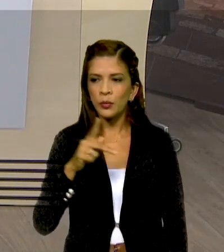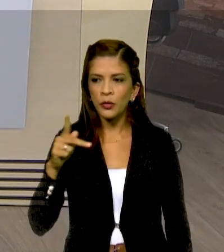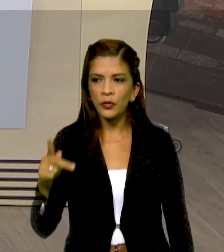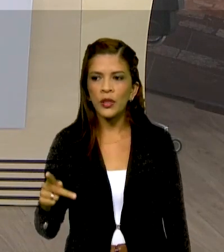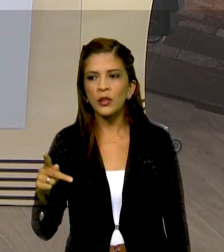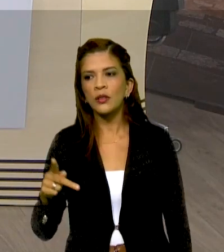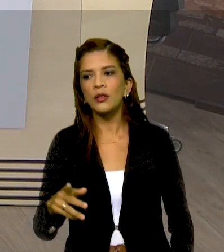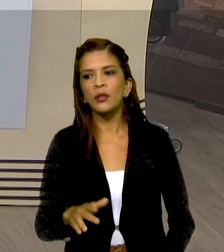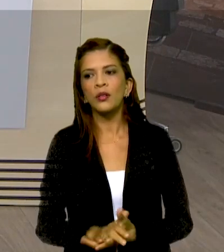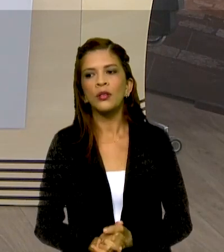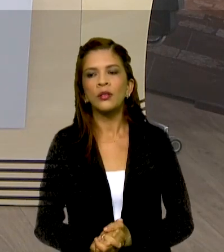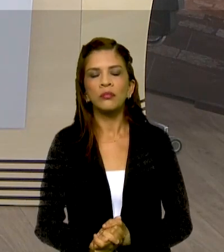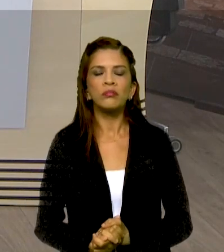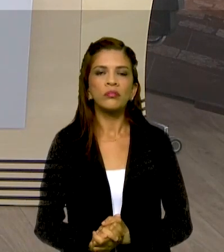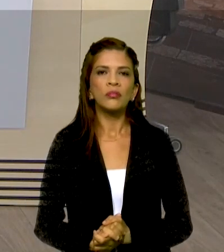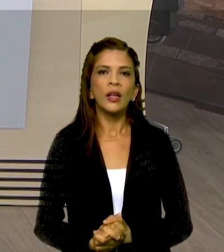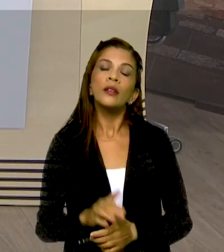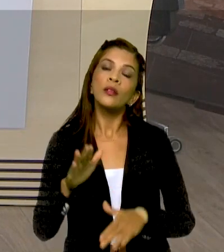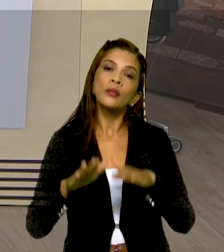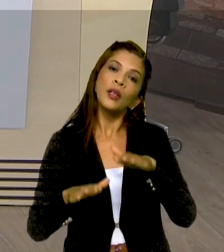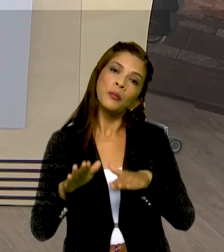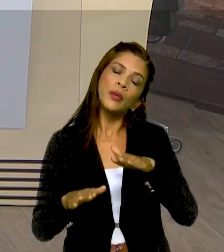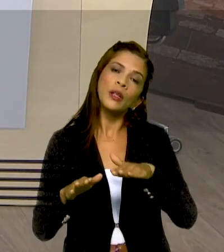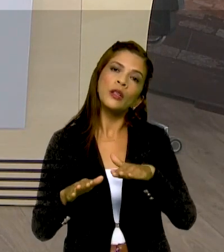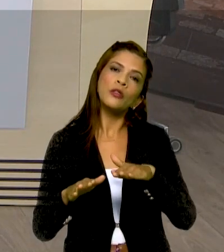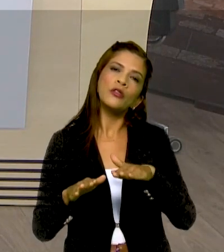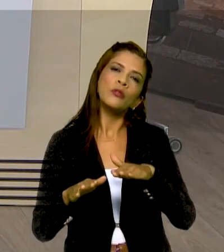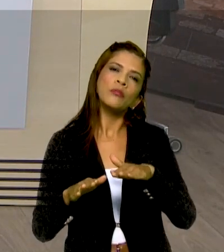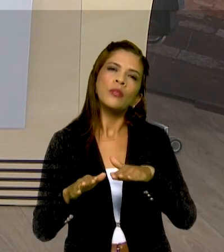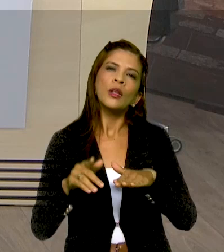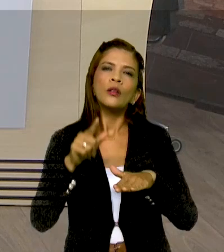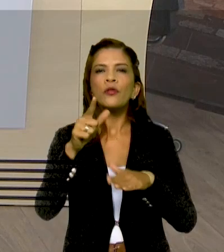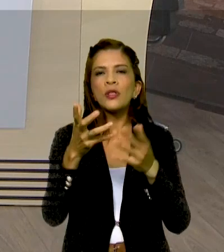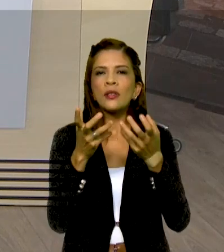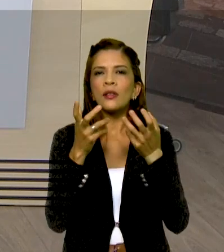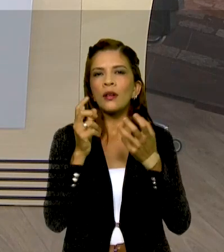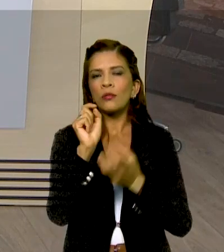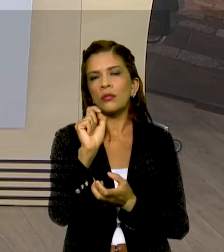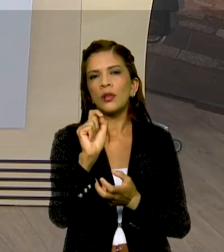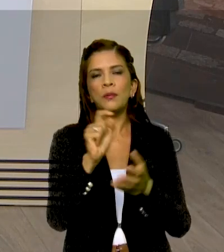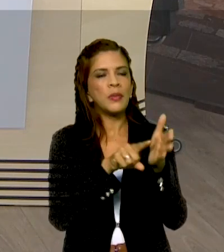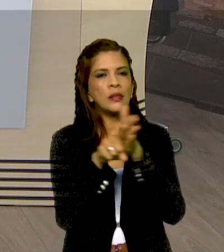que tu pode ir catando para ver o que tu queres, né? Para onde é que tu quer ir.